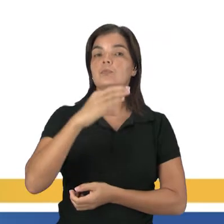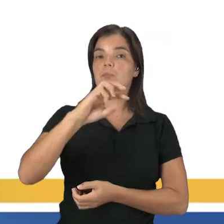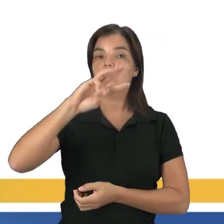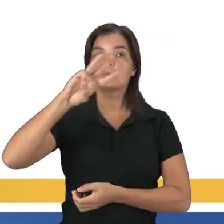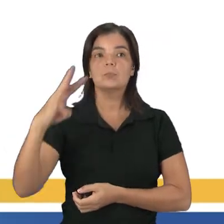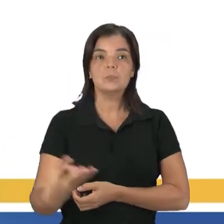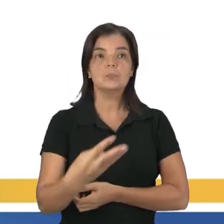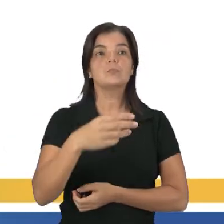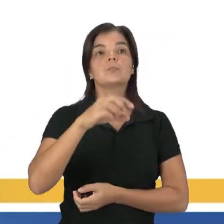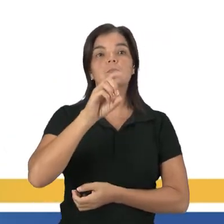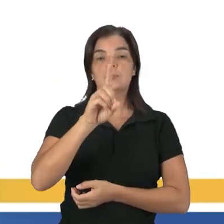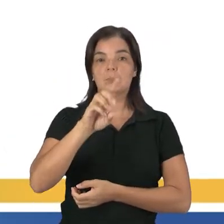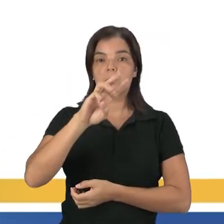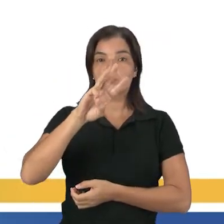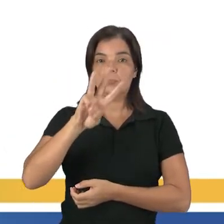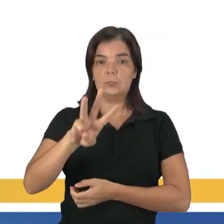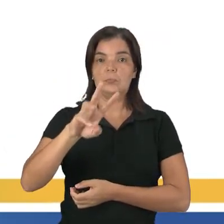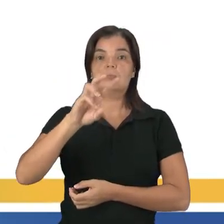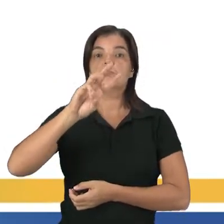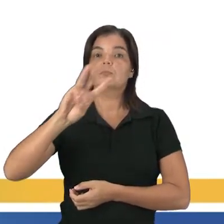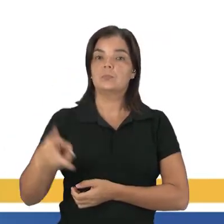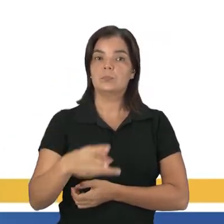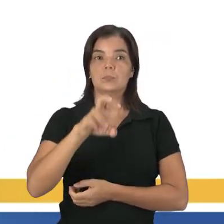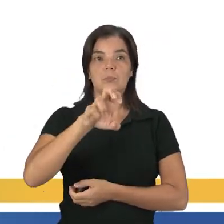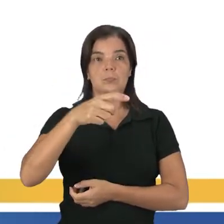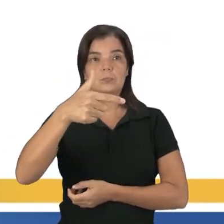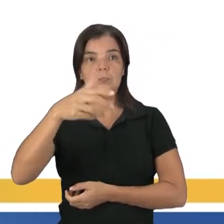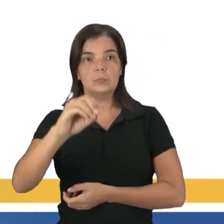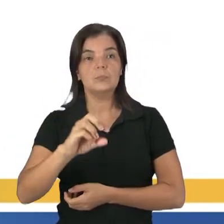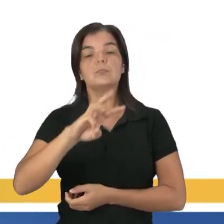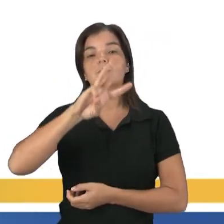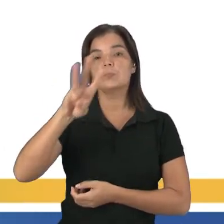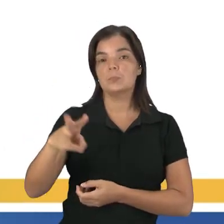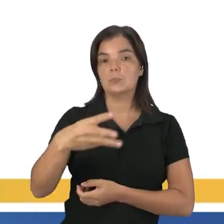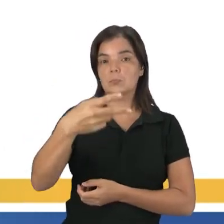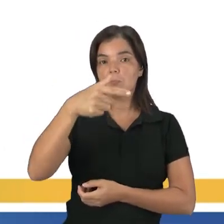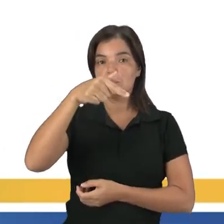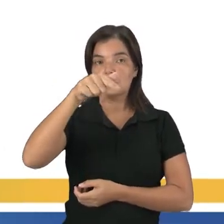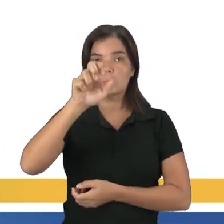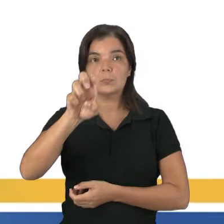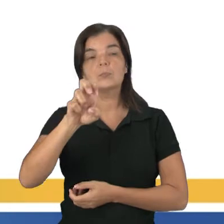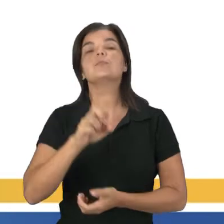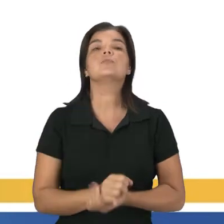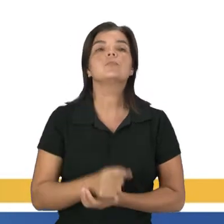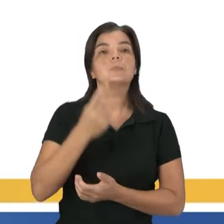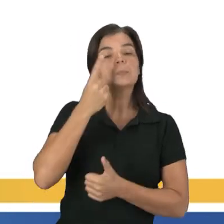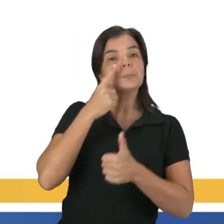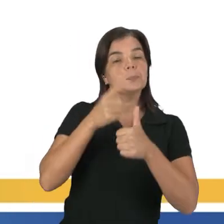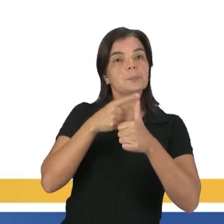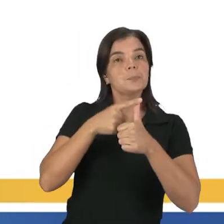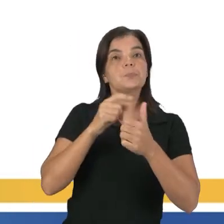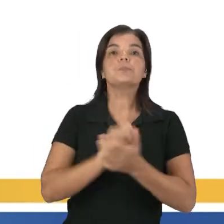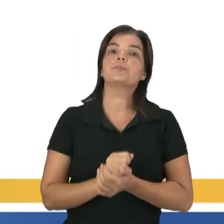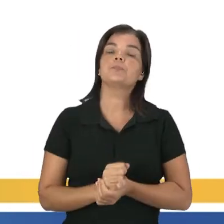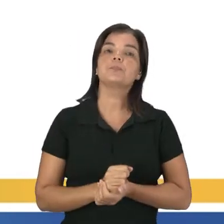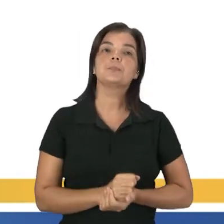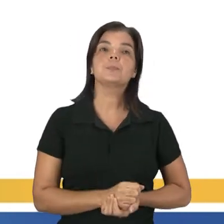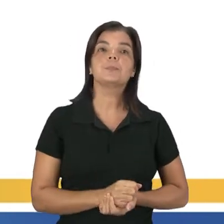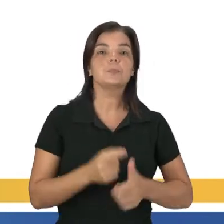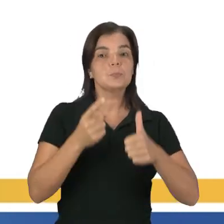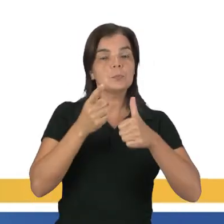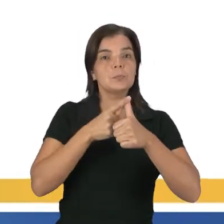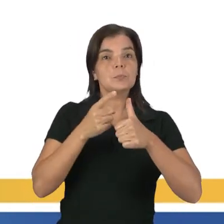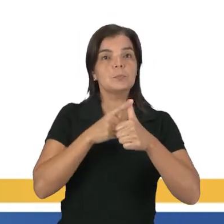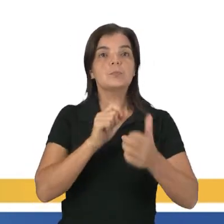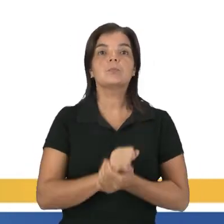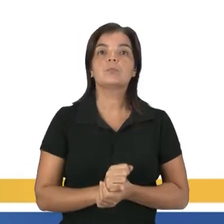D, 3.520, letra E, 375. Então, vamos lá. Como é que eu vou fazer as resoluções? Eu dividi aqui alguns passos, né? O